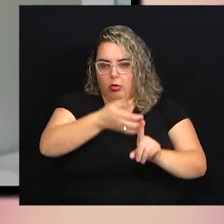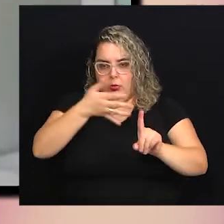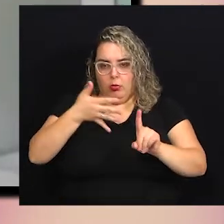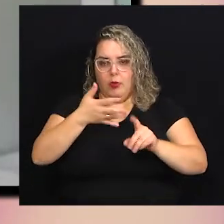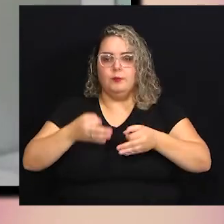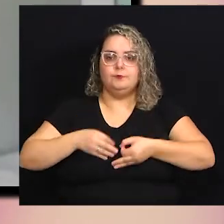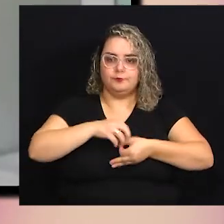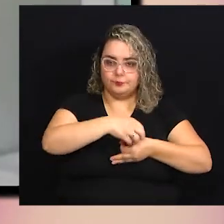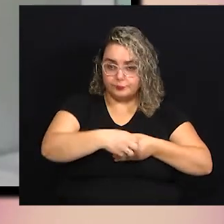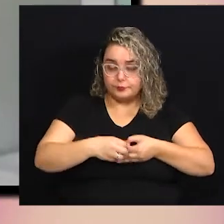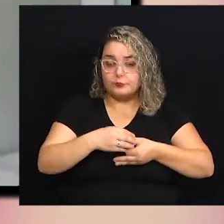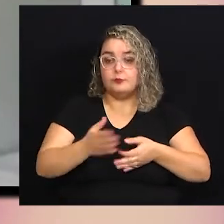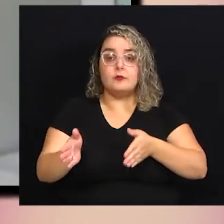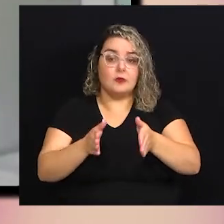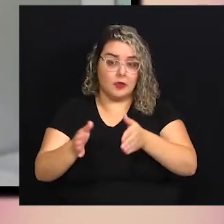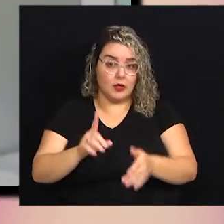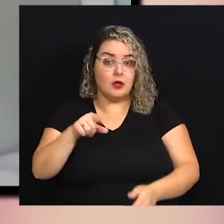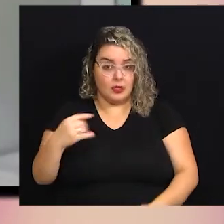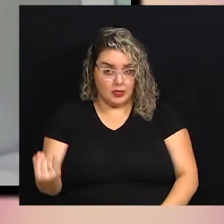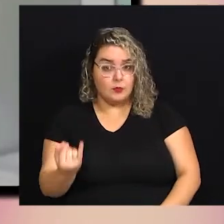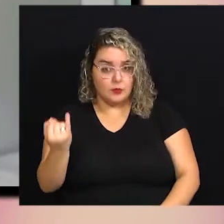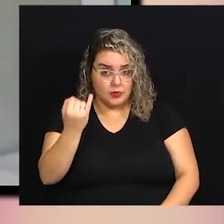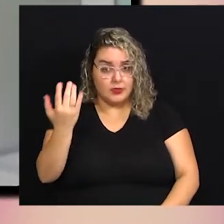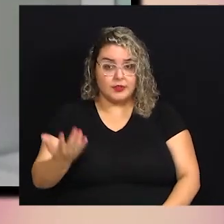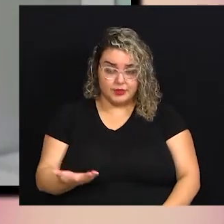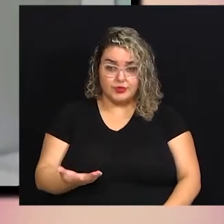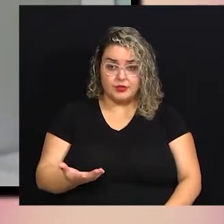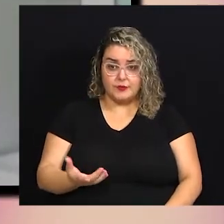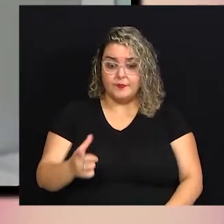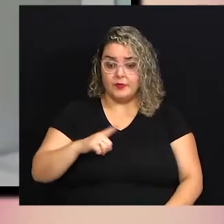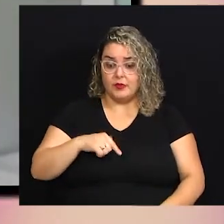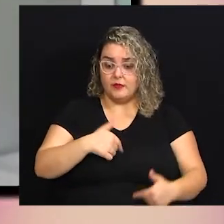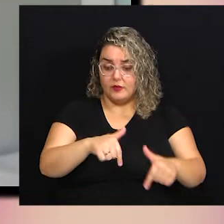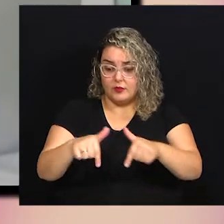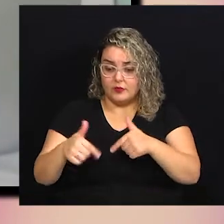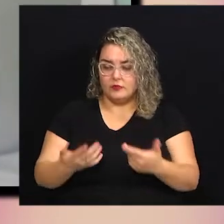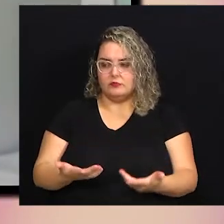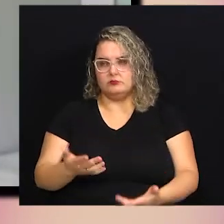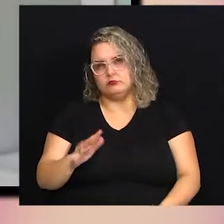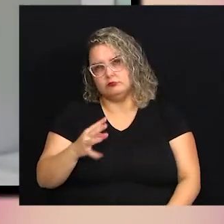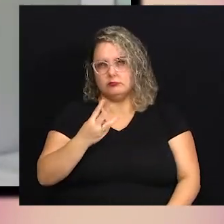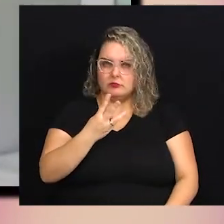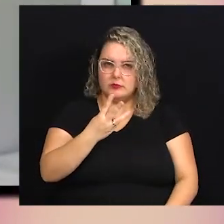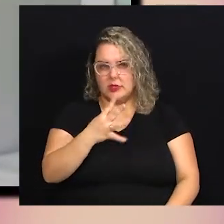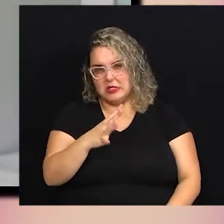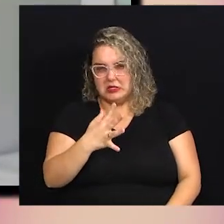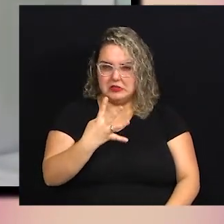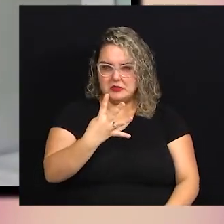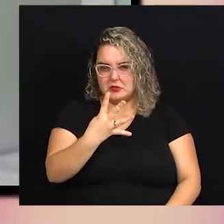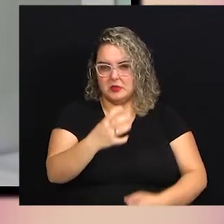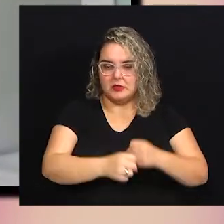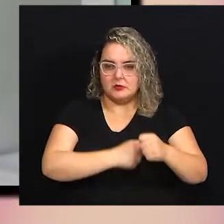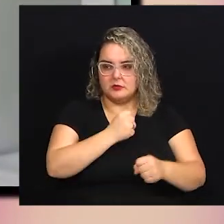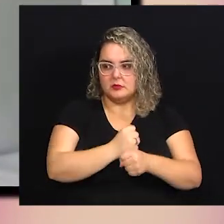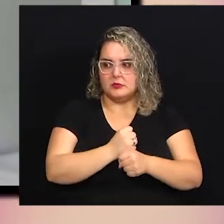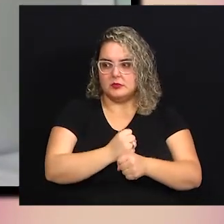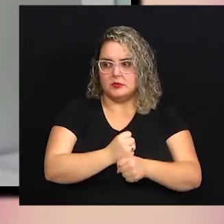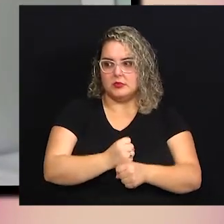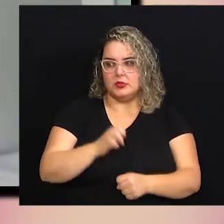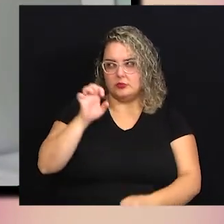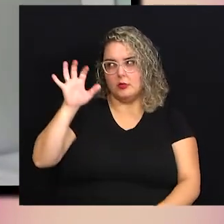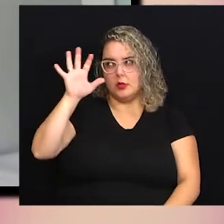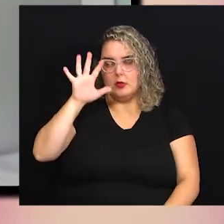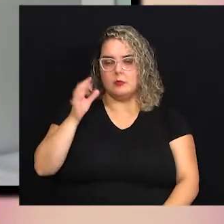síndrome de ovário policístico. Acho que esse momento é extremamente importante. Teve um trabalho também, deve ter uns 3, 4 anos, de países de